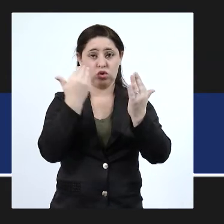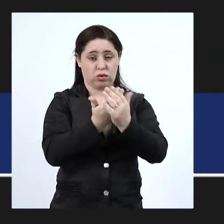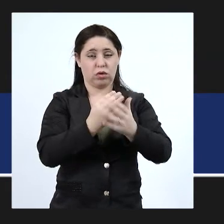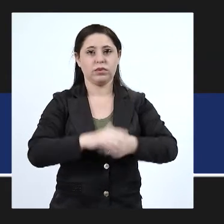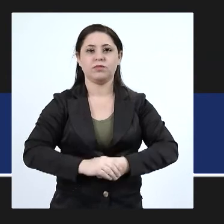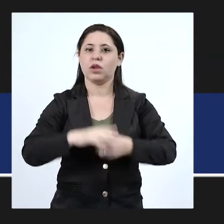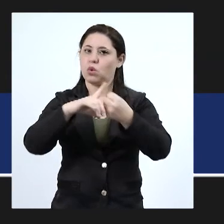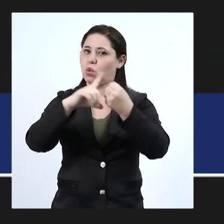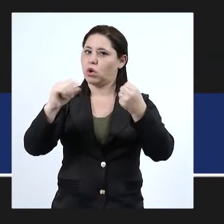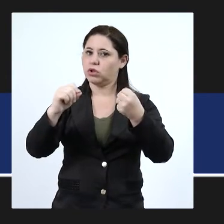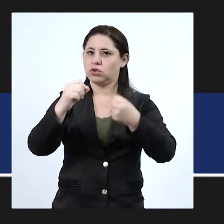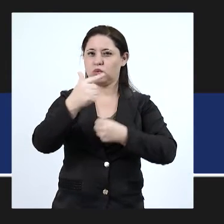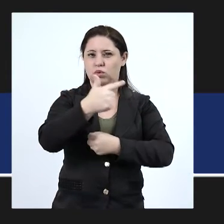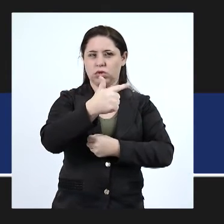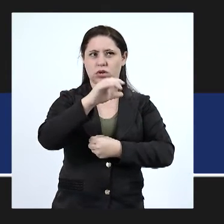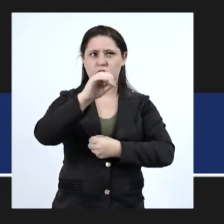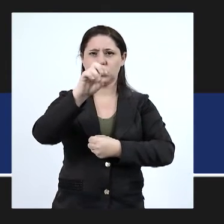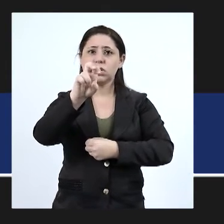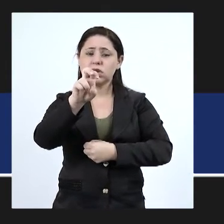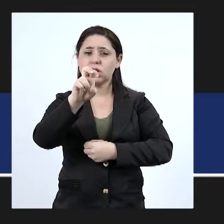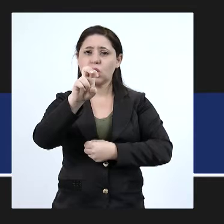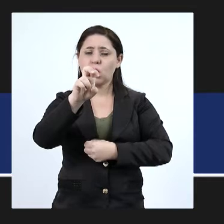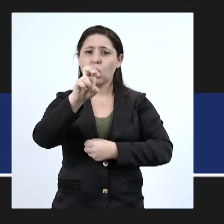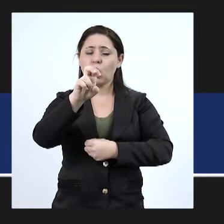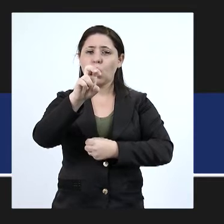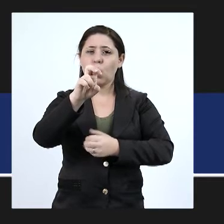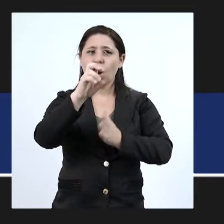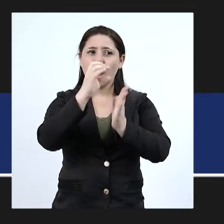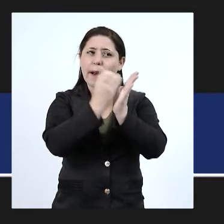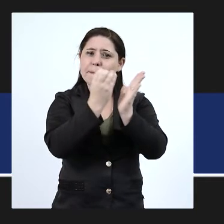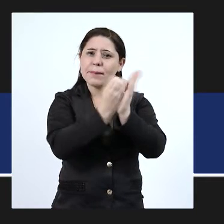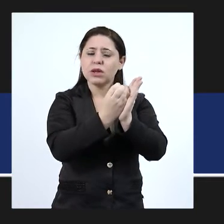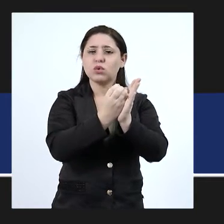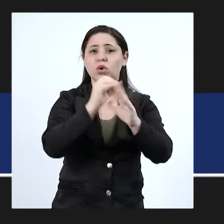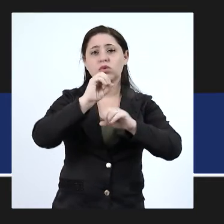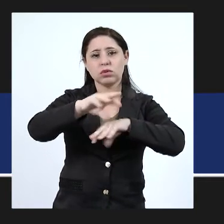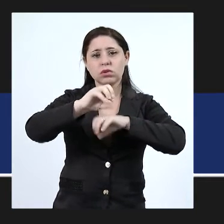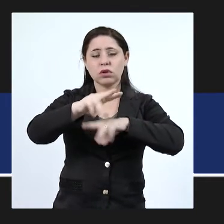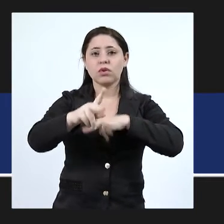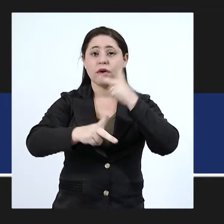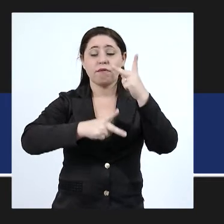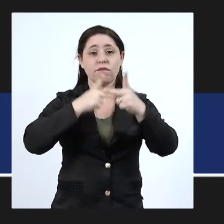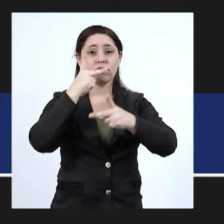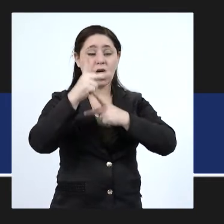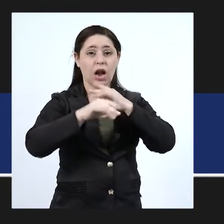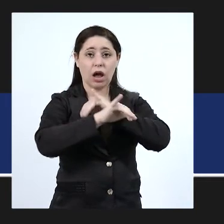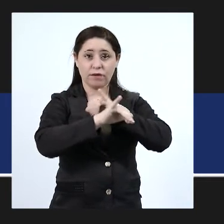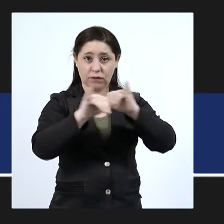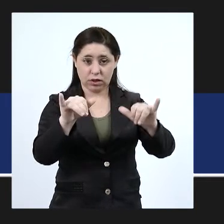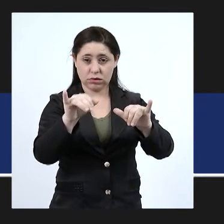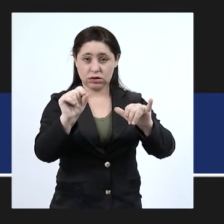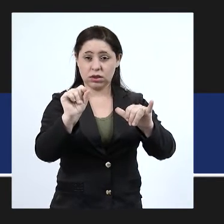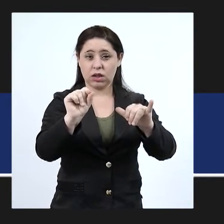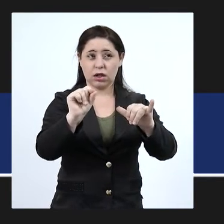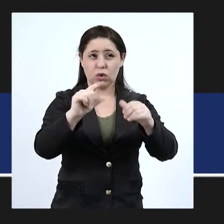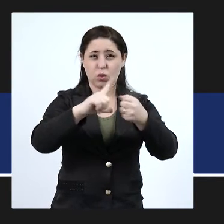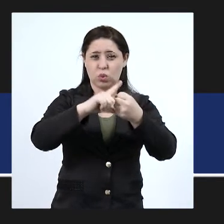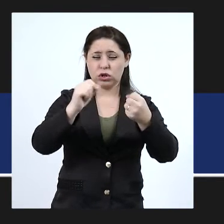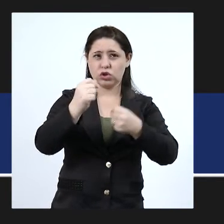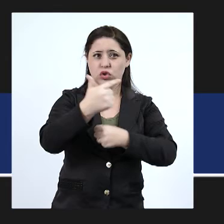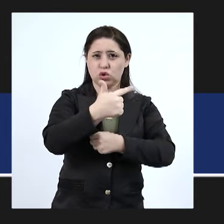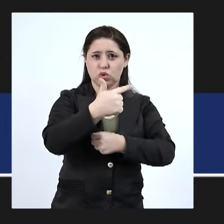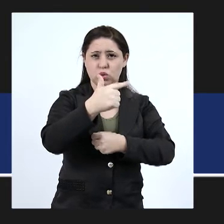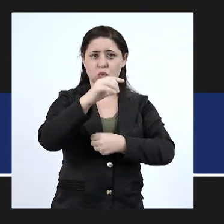na escola. E o artigo 205 do capítulo sobre a educação, que diz